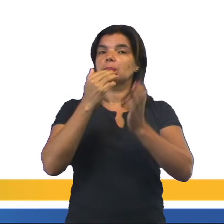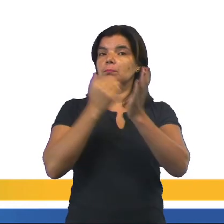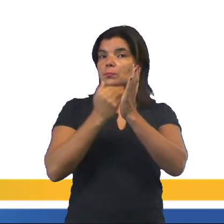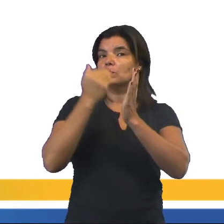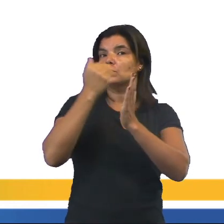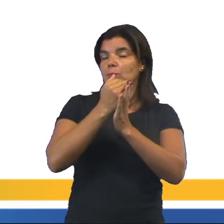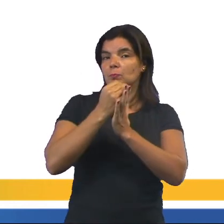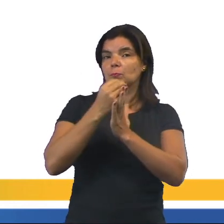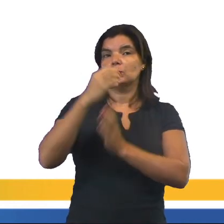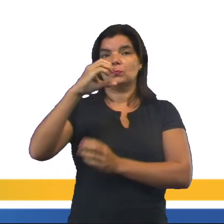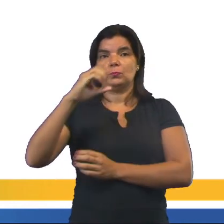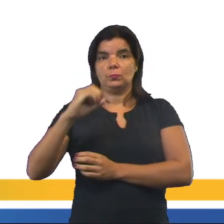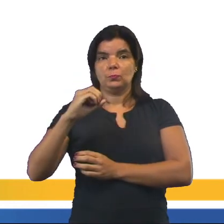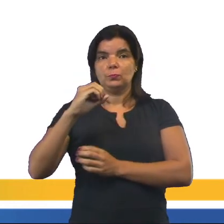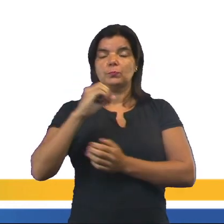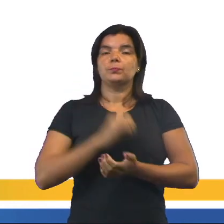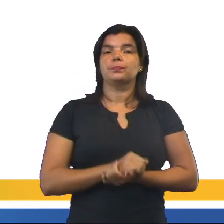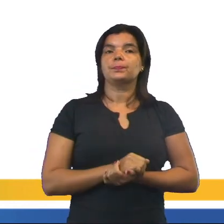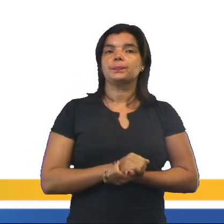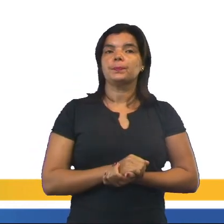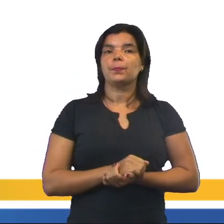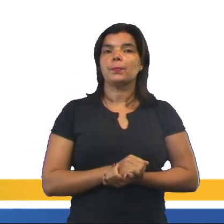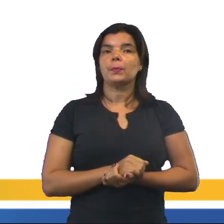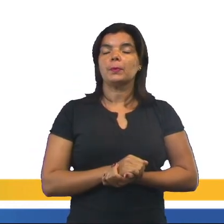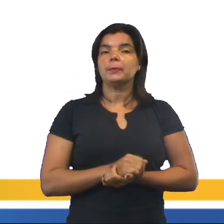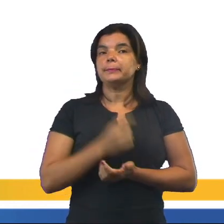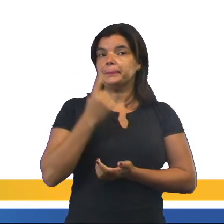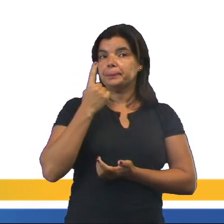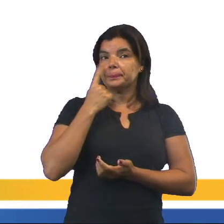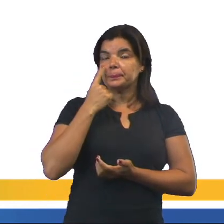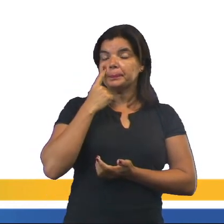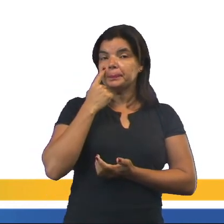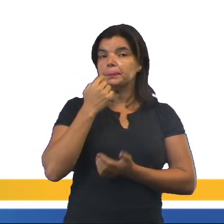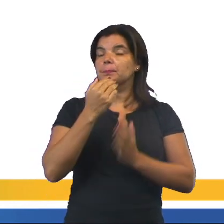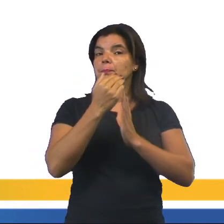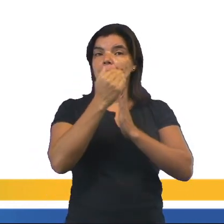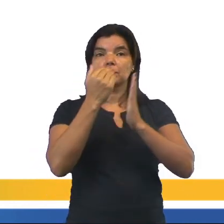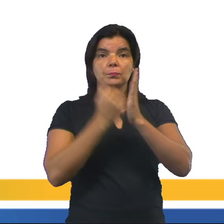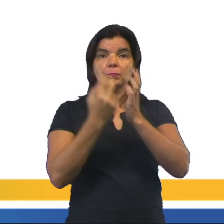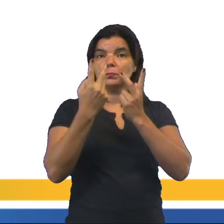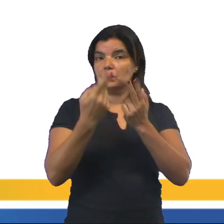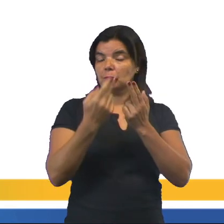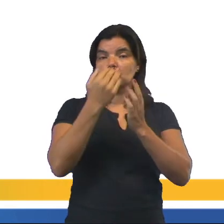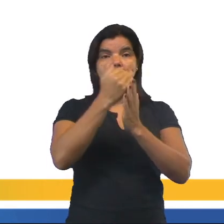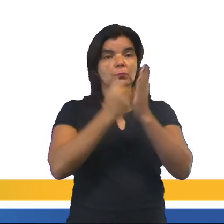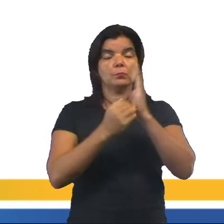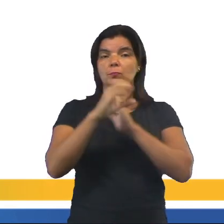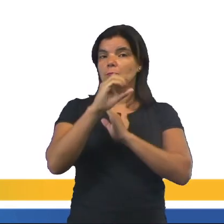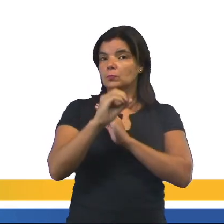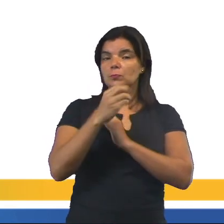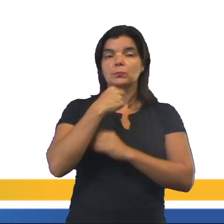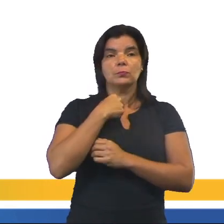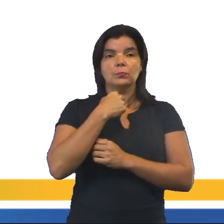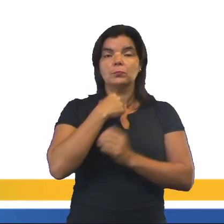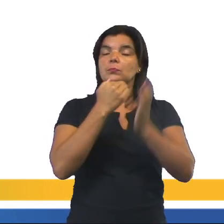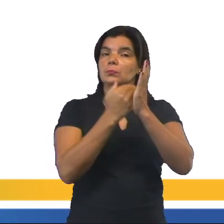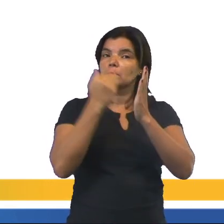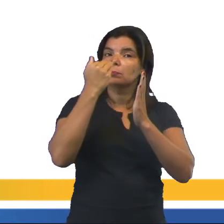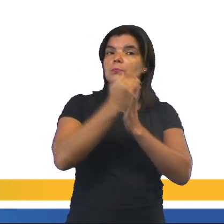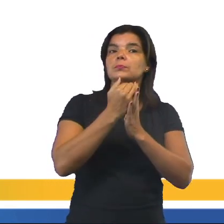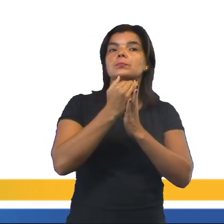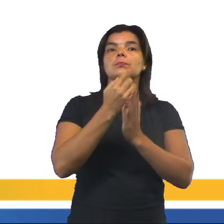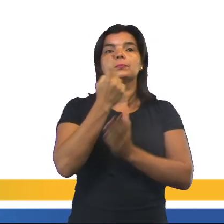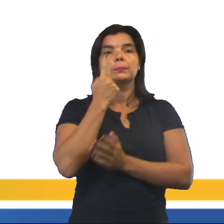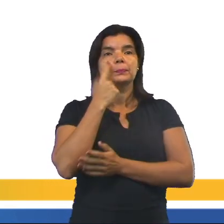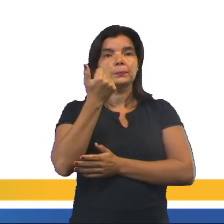ser maior do que 0 nessa representação, tá? Ele não vai ser igual ou menor do que 0.